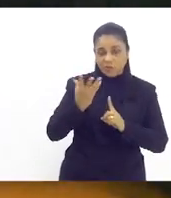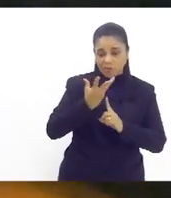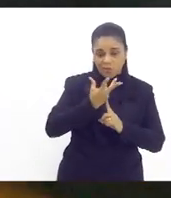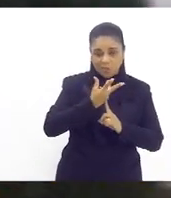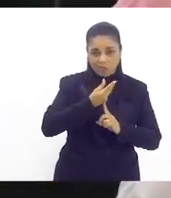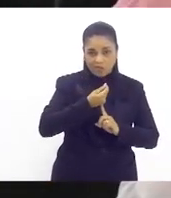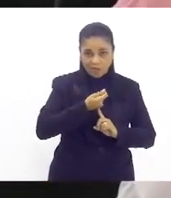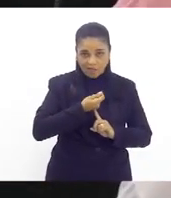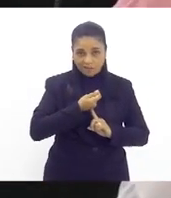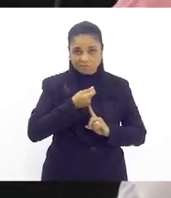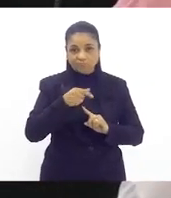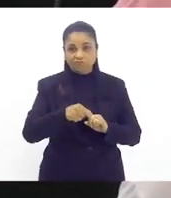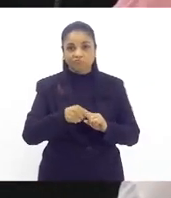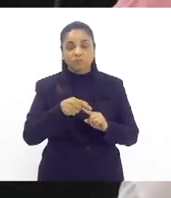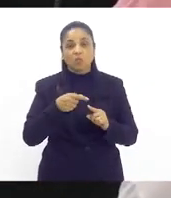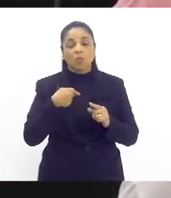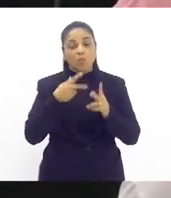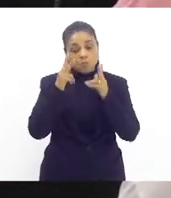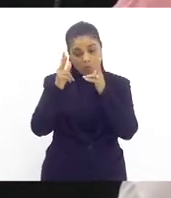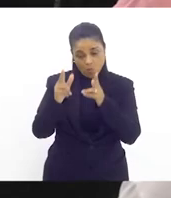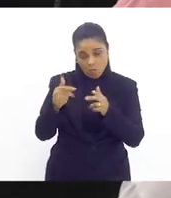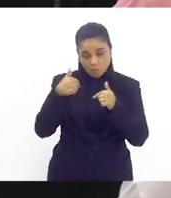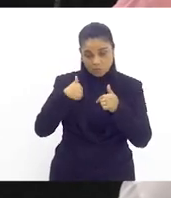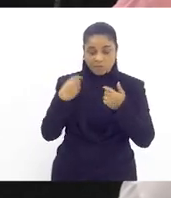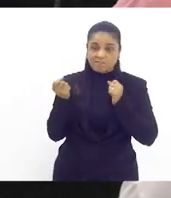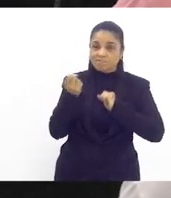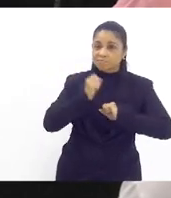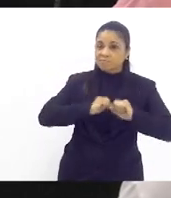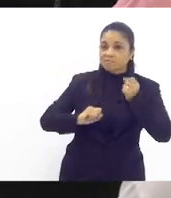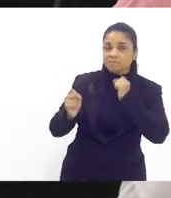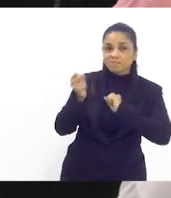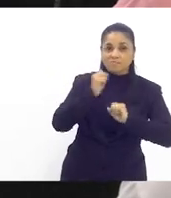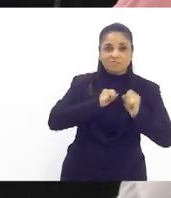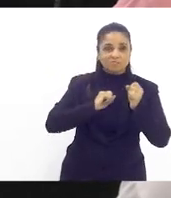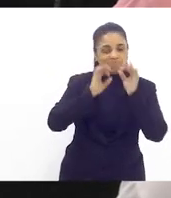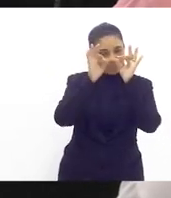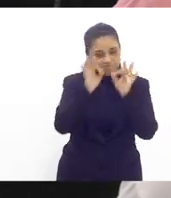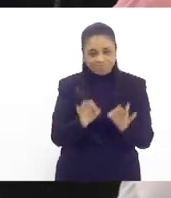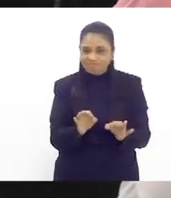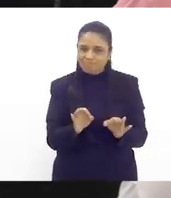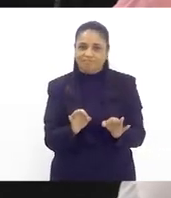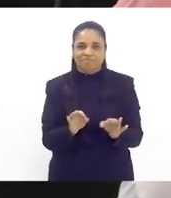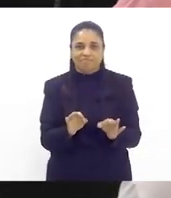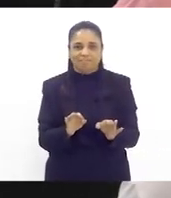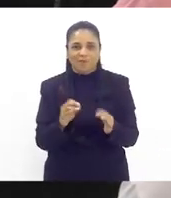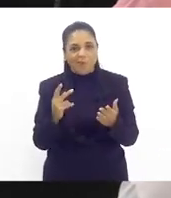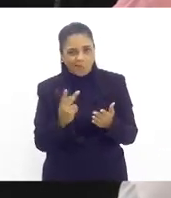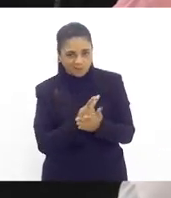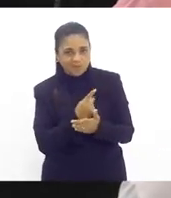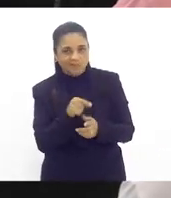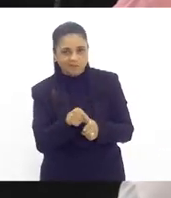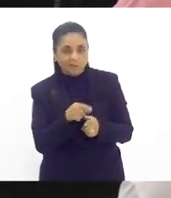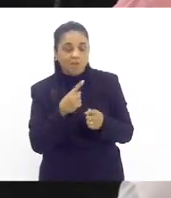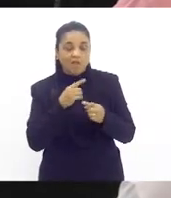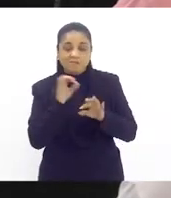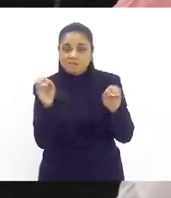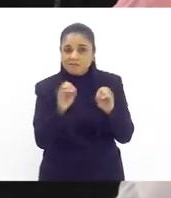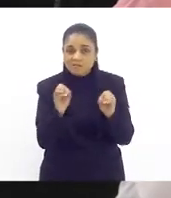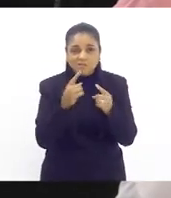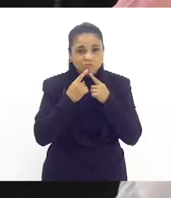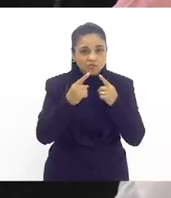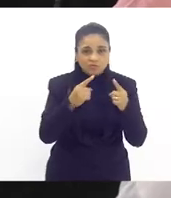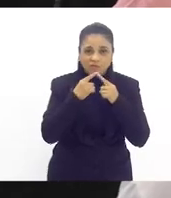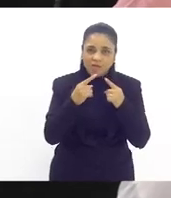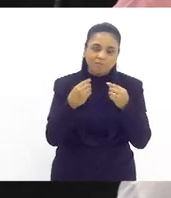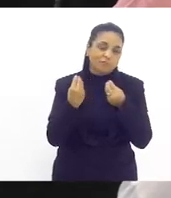cultura e eles estão assim como nós ansiosos para que tudo dê certo mas sem diálogo não há